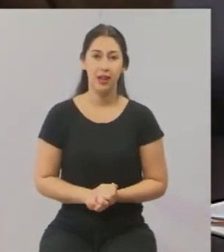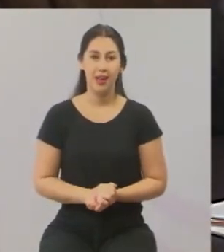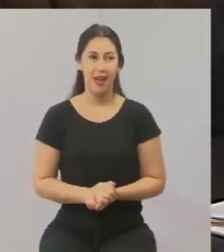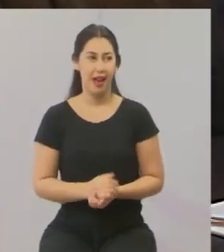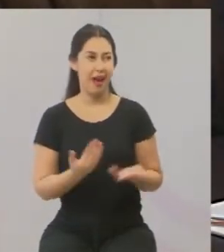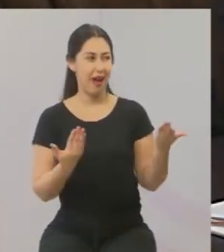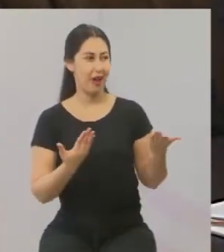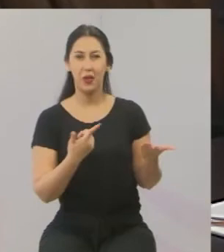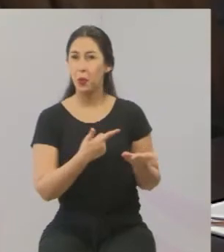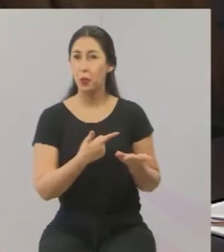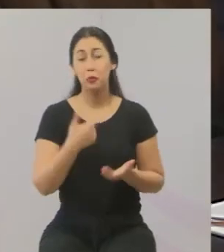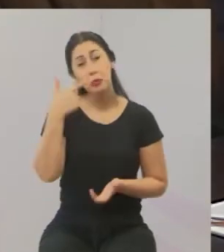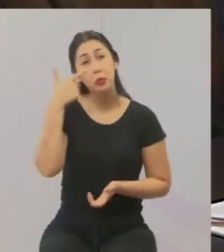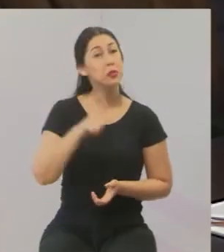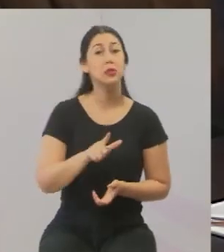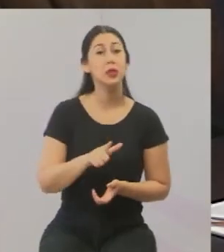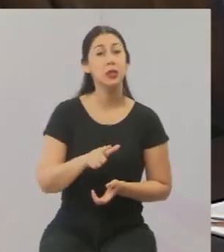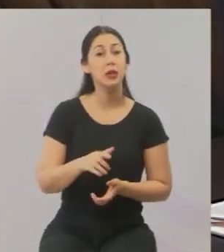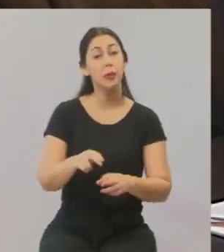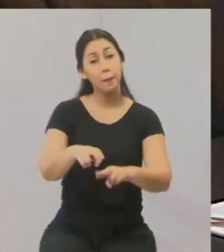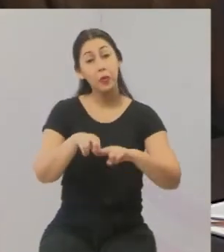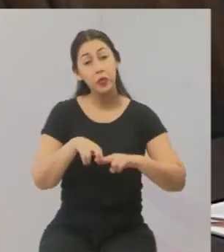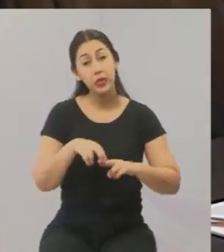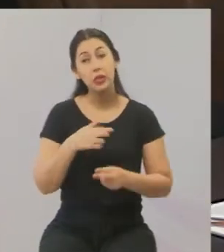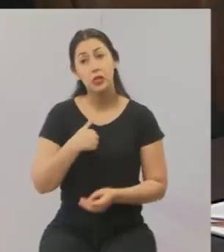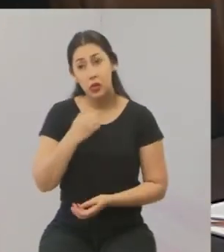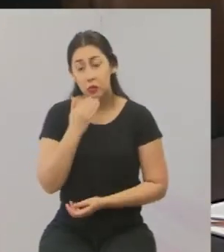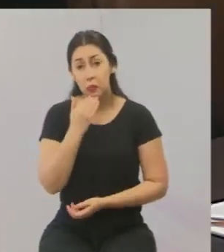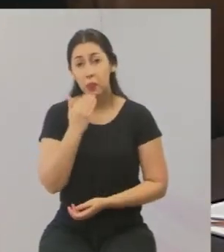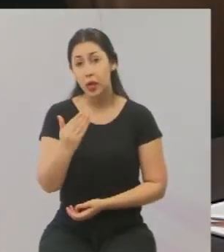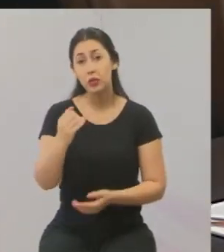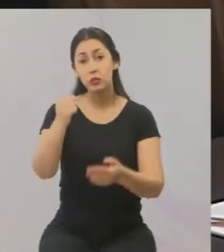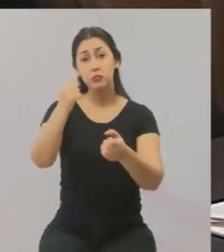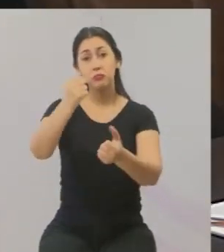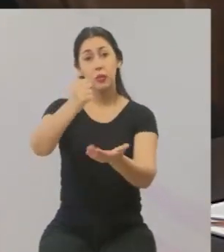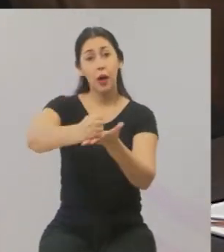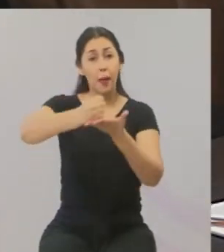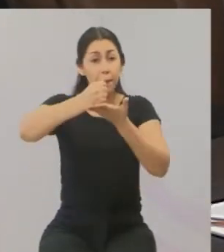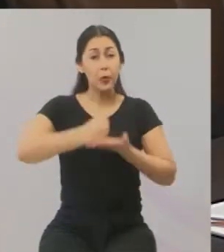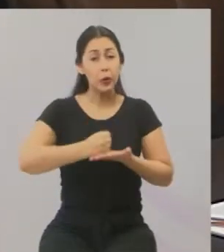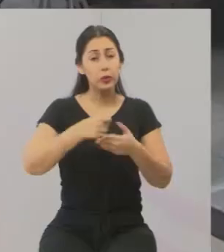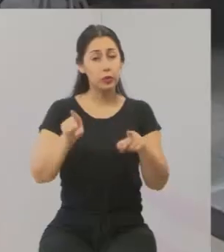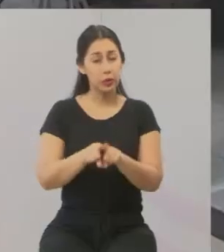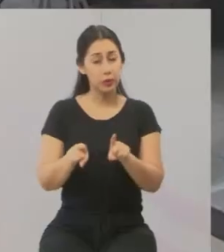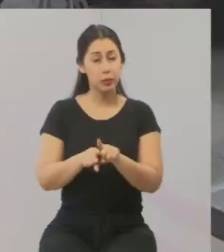consegue. Então fica aí o meu pedido, o meu requerimento e o pedido de apoio aos nobres pares.